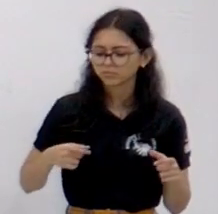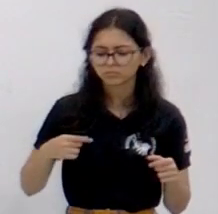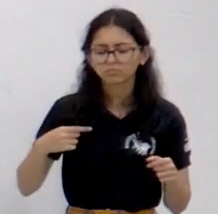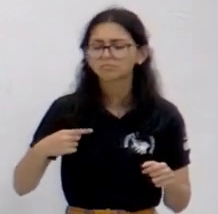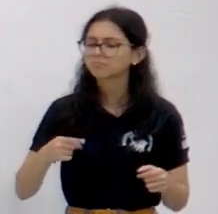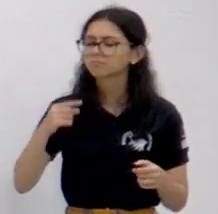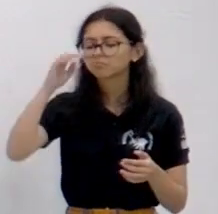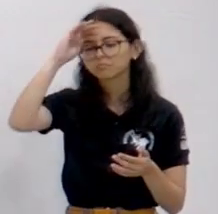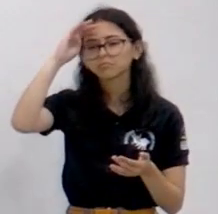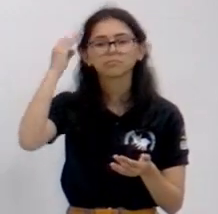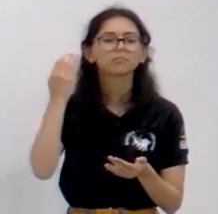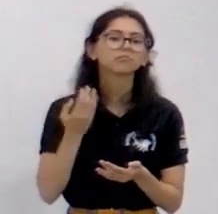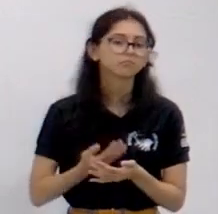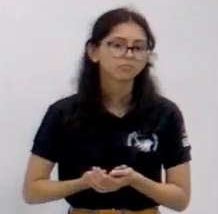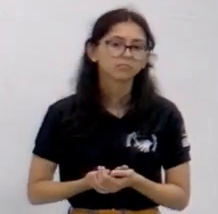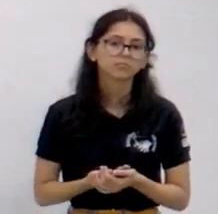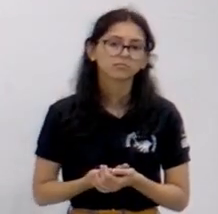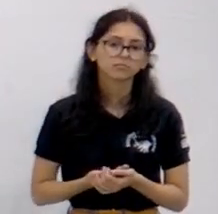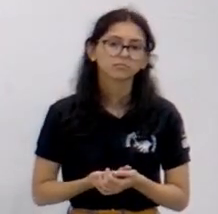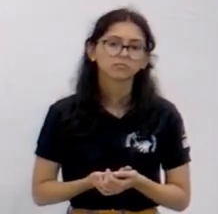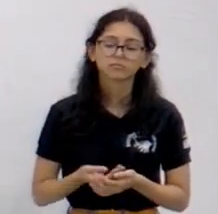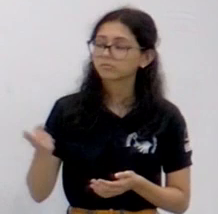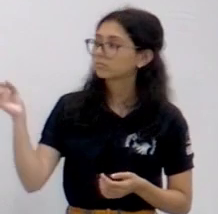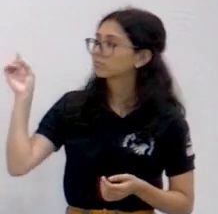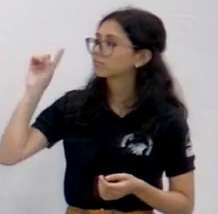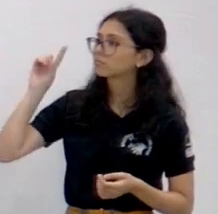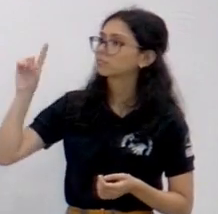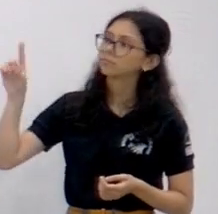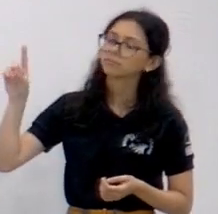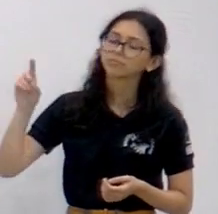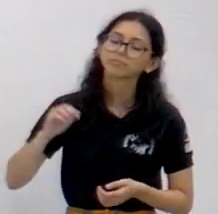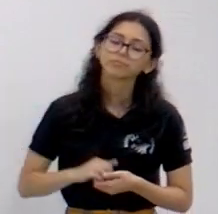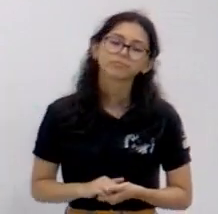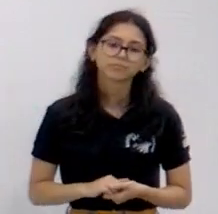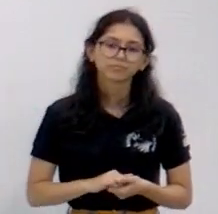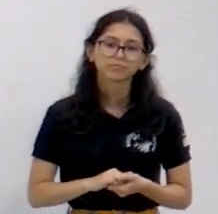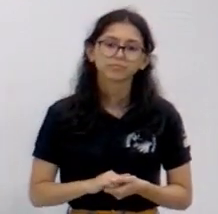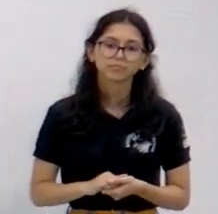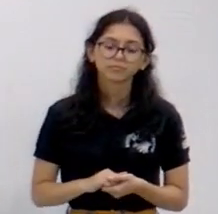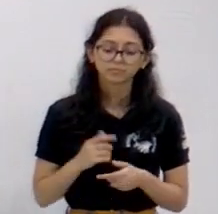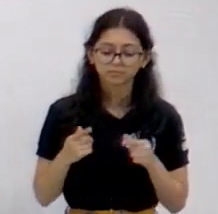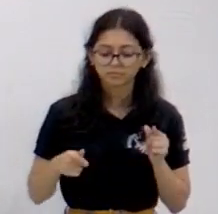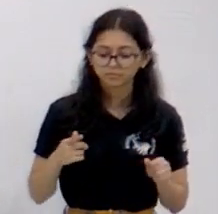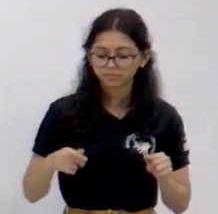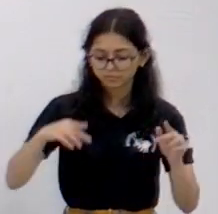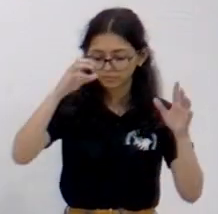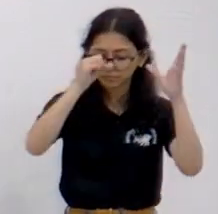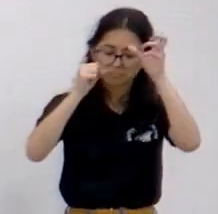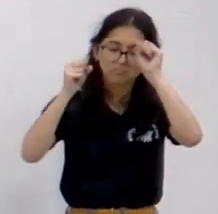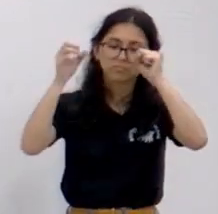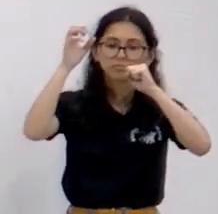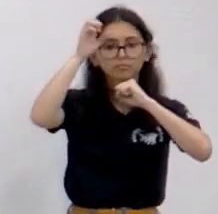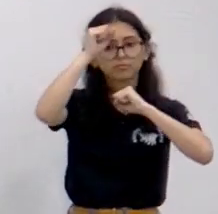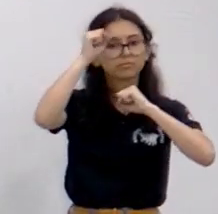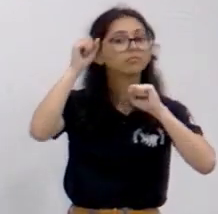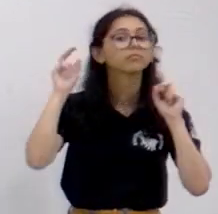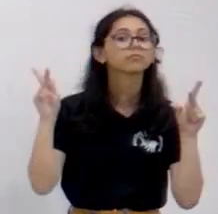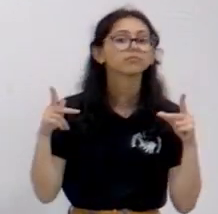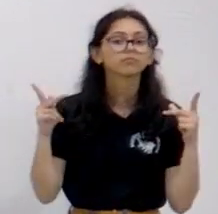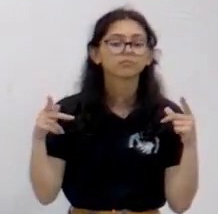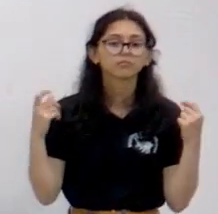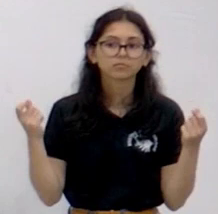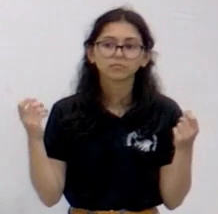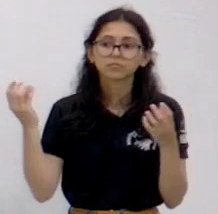Deus faz. Gideão aprendeu que a vitória ficou evidenciada, de que Deus não divide